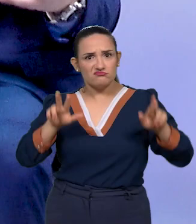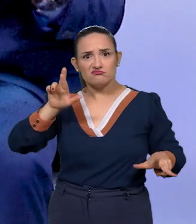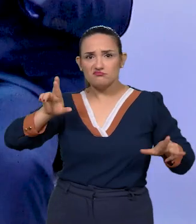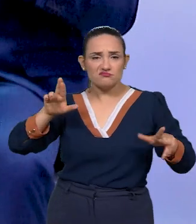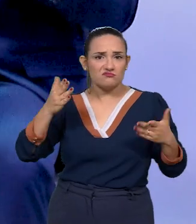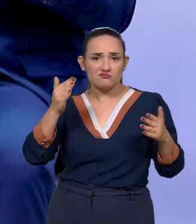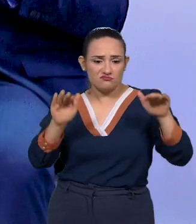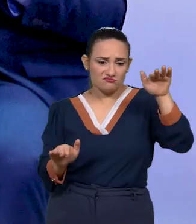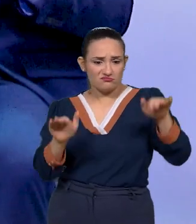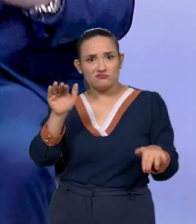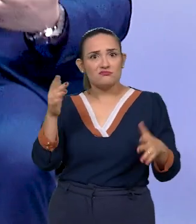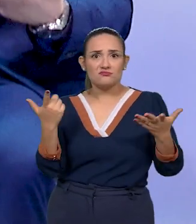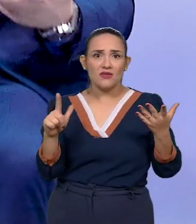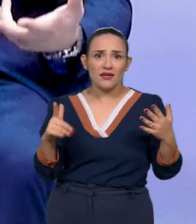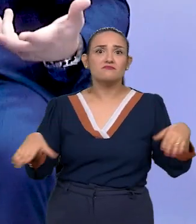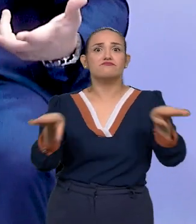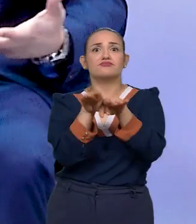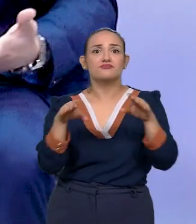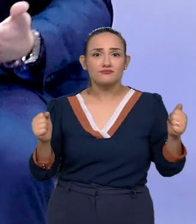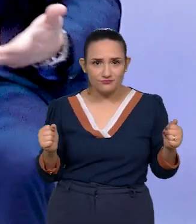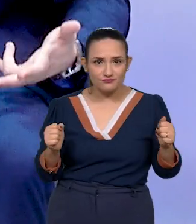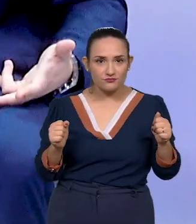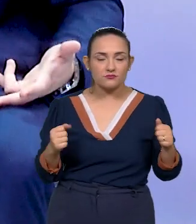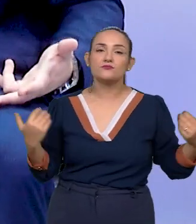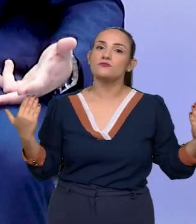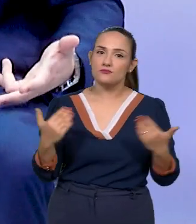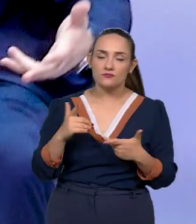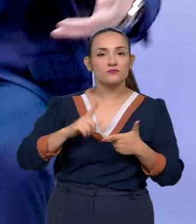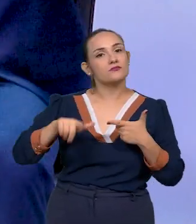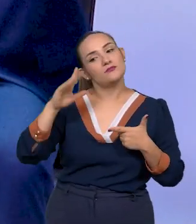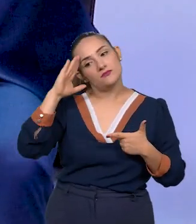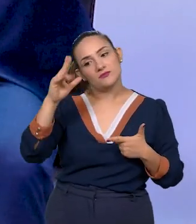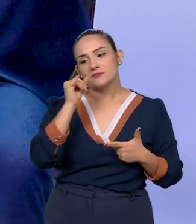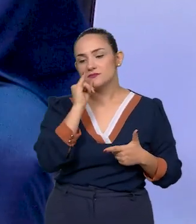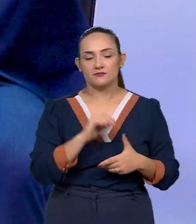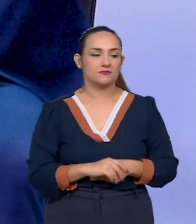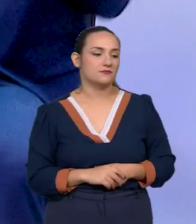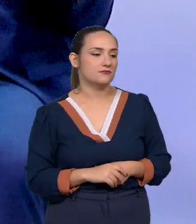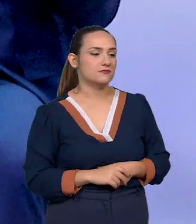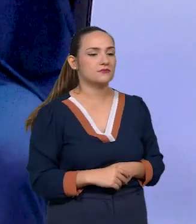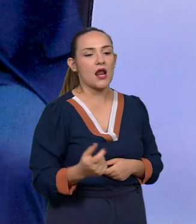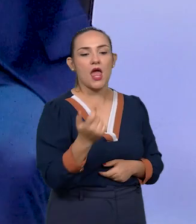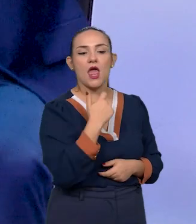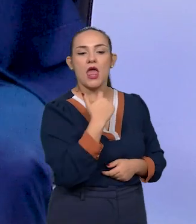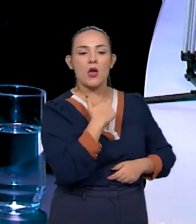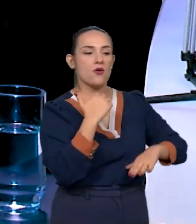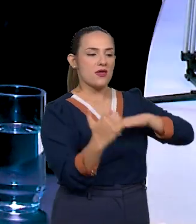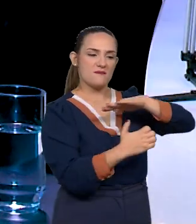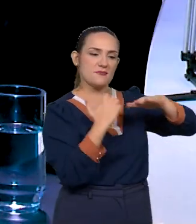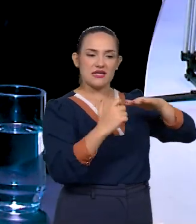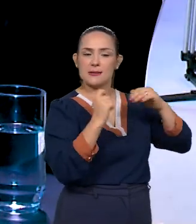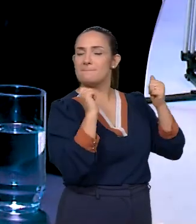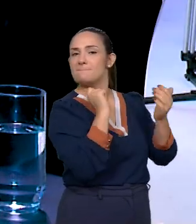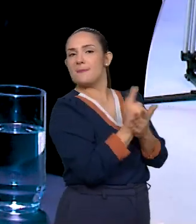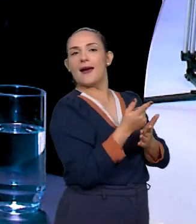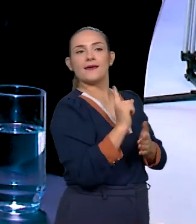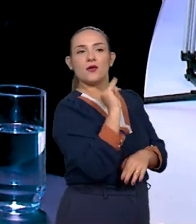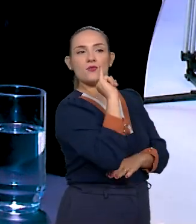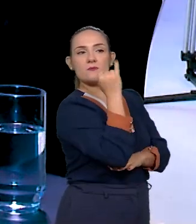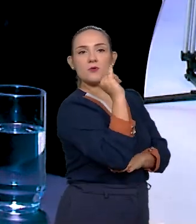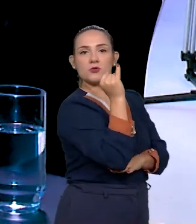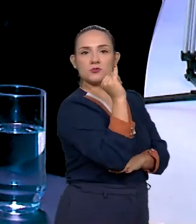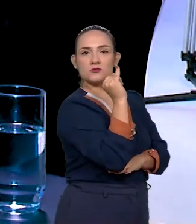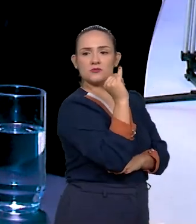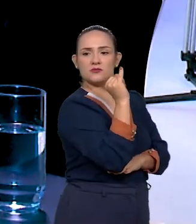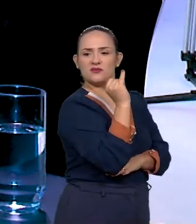iguais. É um grande problema hoje na seara tributária uma empresa ganhar uma liminar, deixar de recolher um